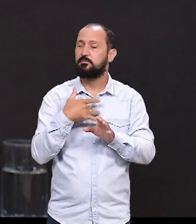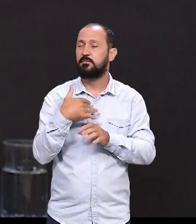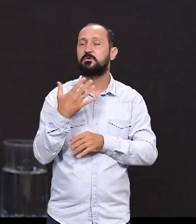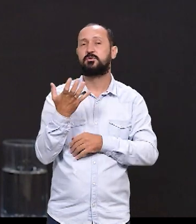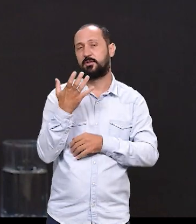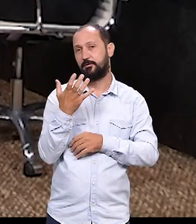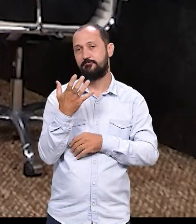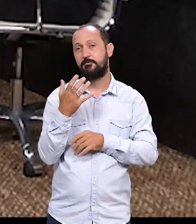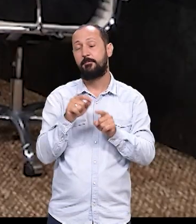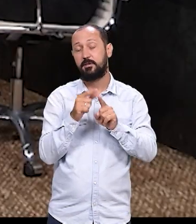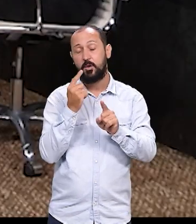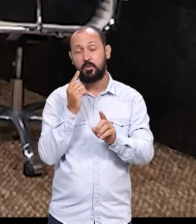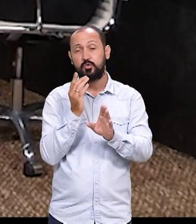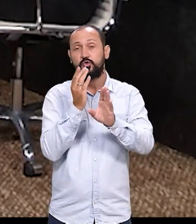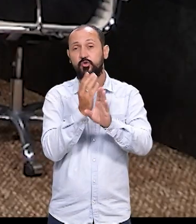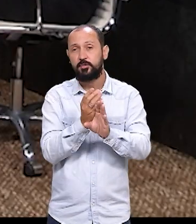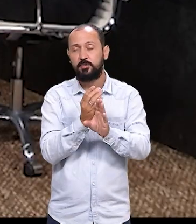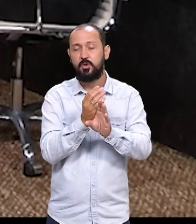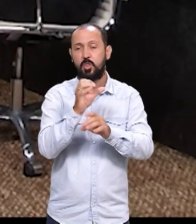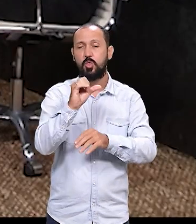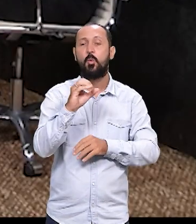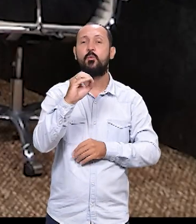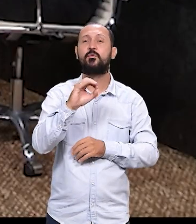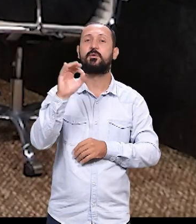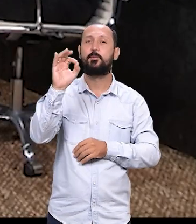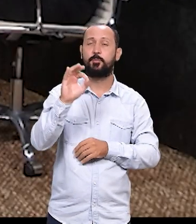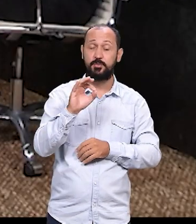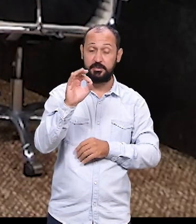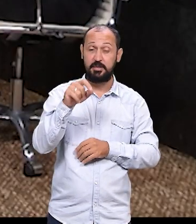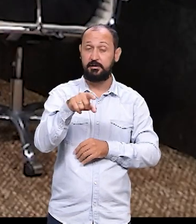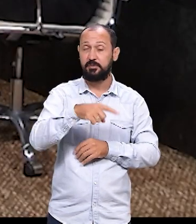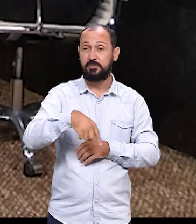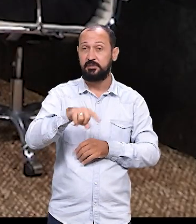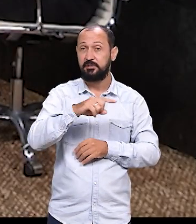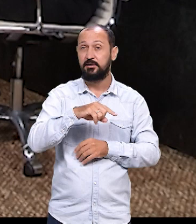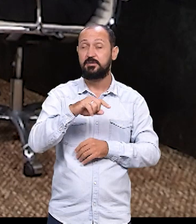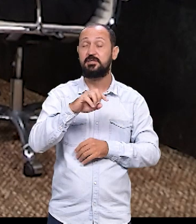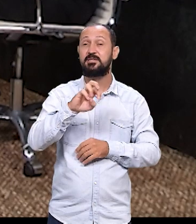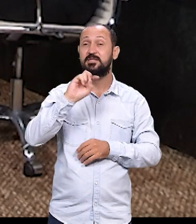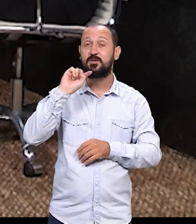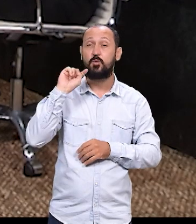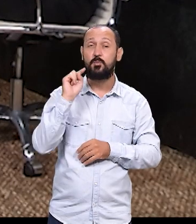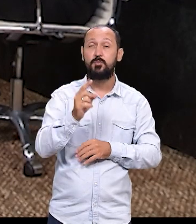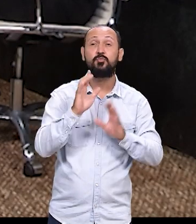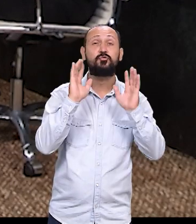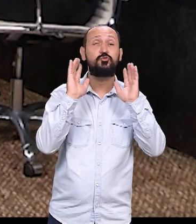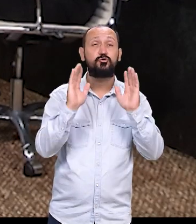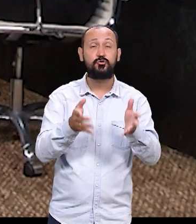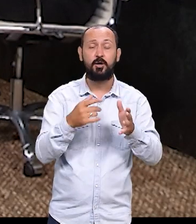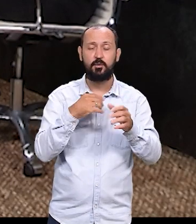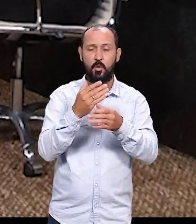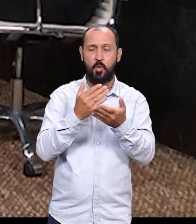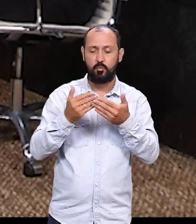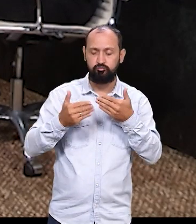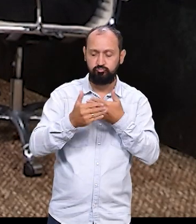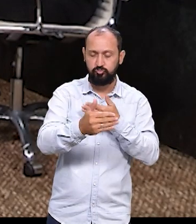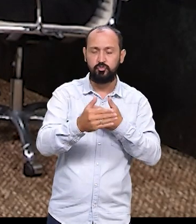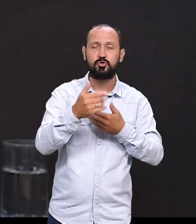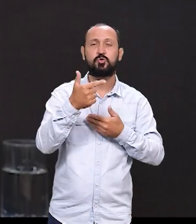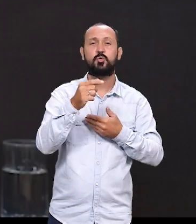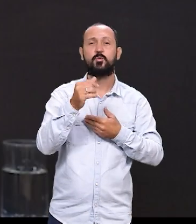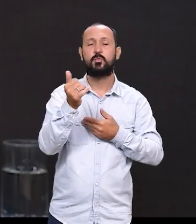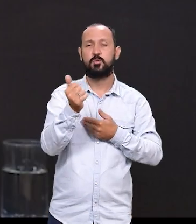estão saudáveis quando a gente detecta mais de 90% dos casos foram mais de 5.000 diagnósticos já até agora desde